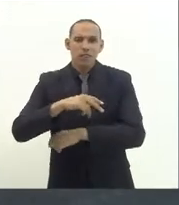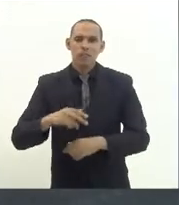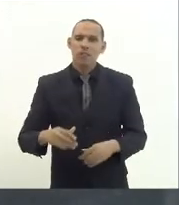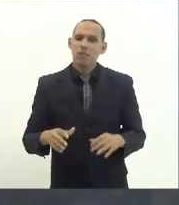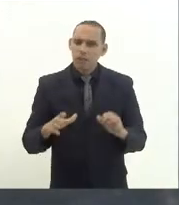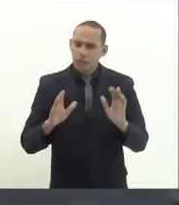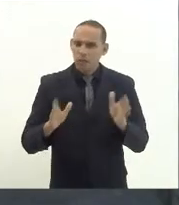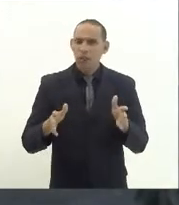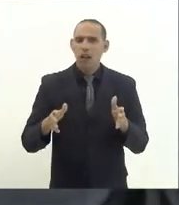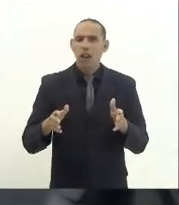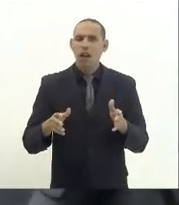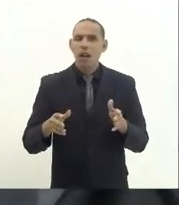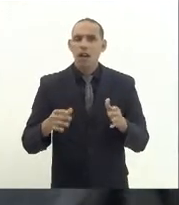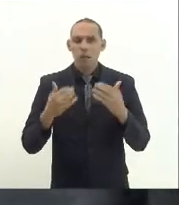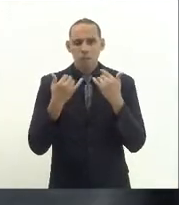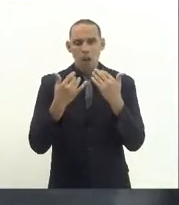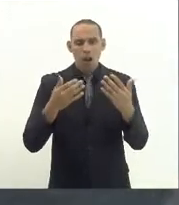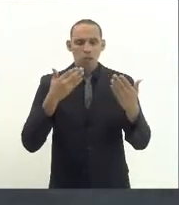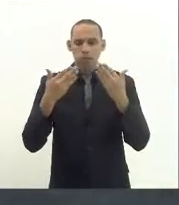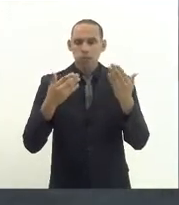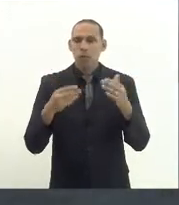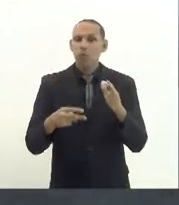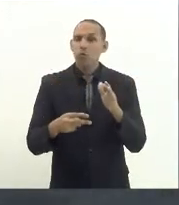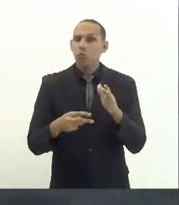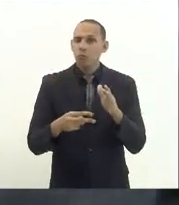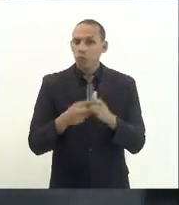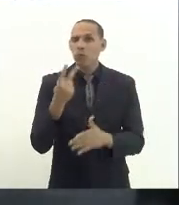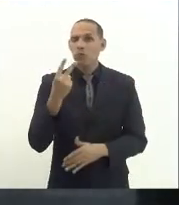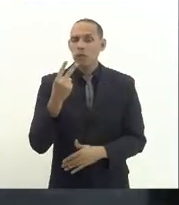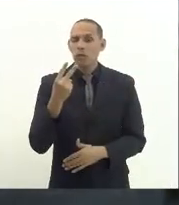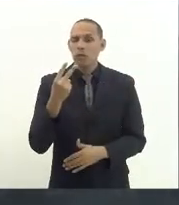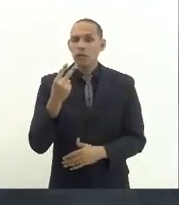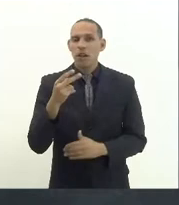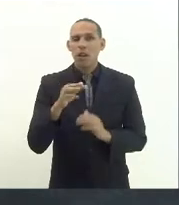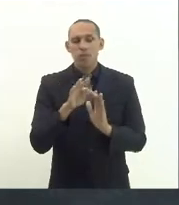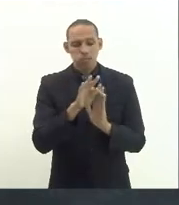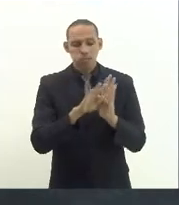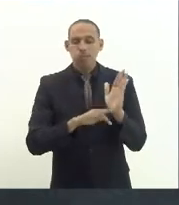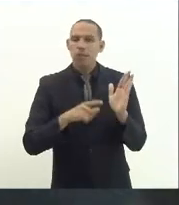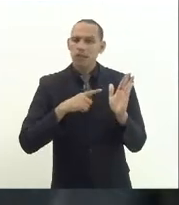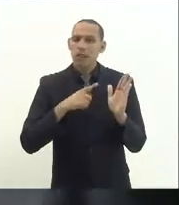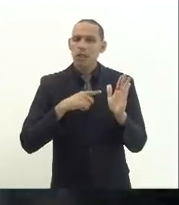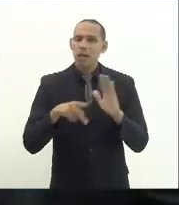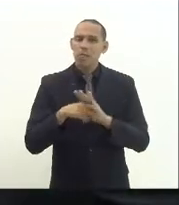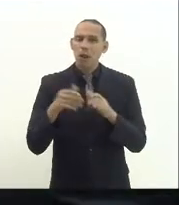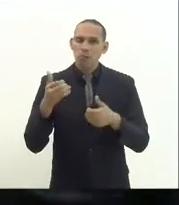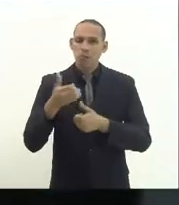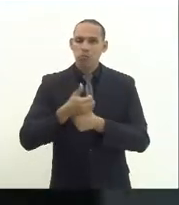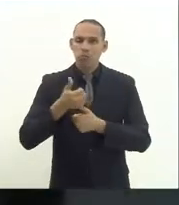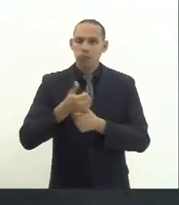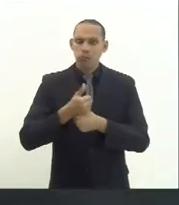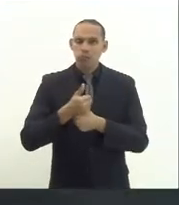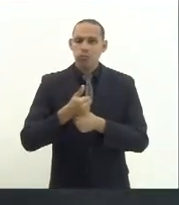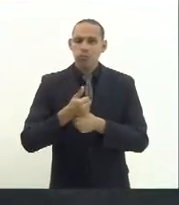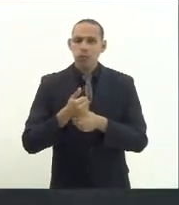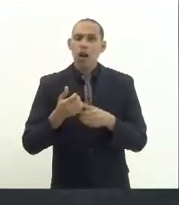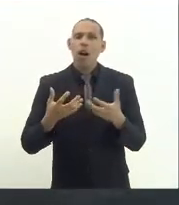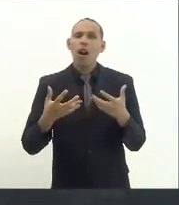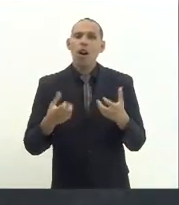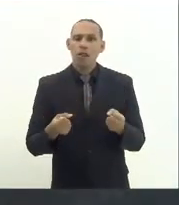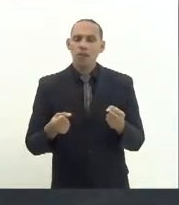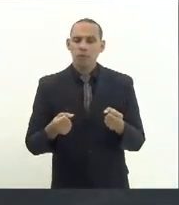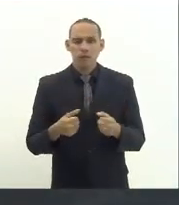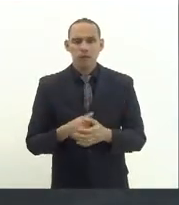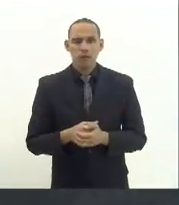foi objeto de duas audiências públicas e já tem a relação do substitutivo e acatada